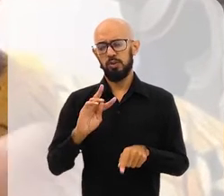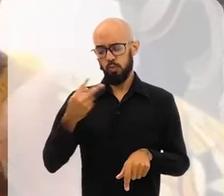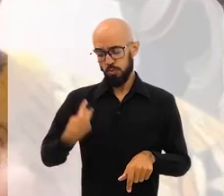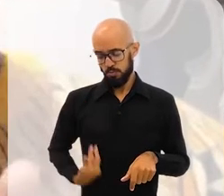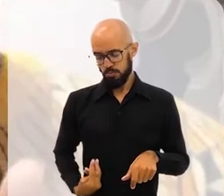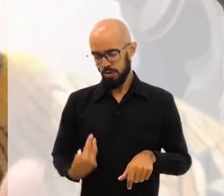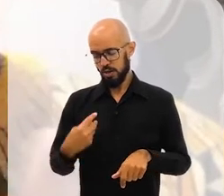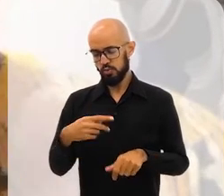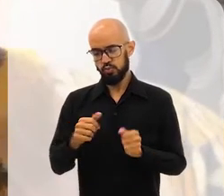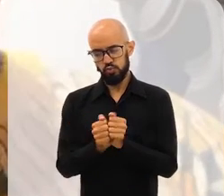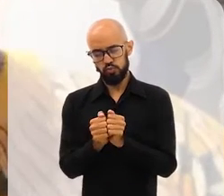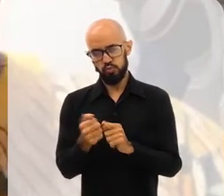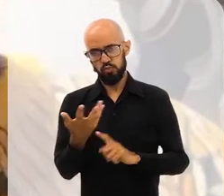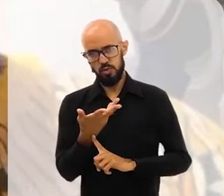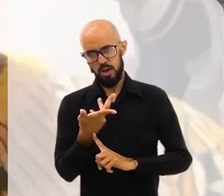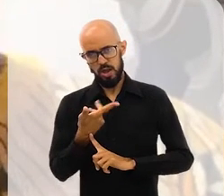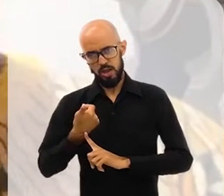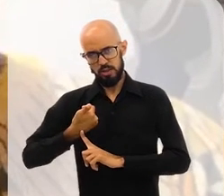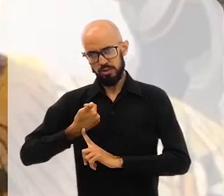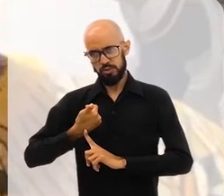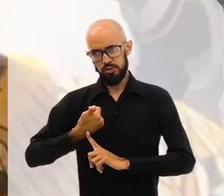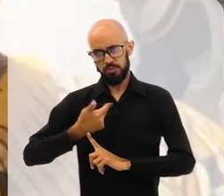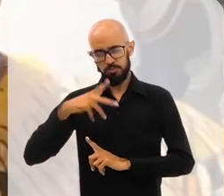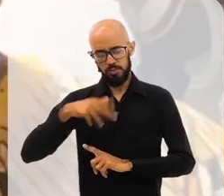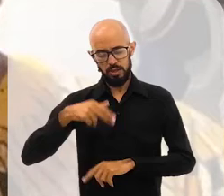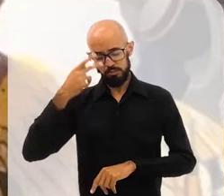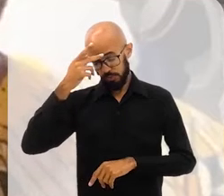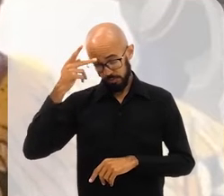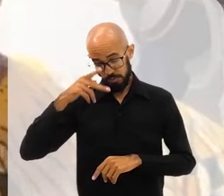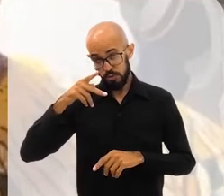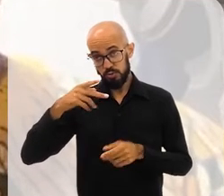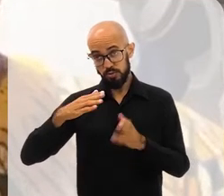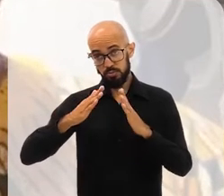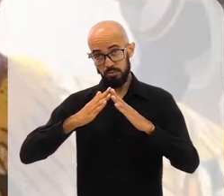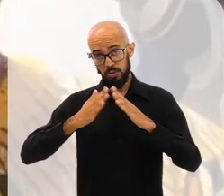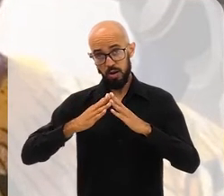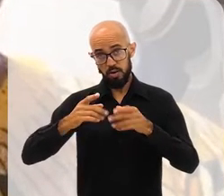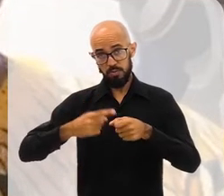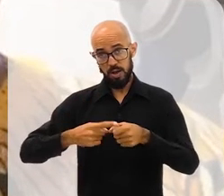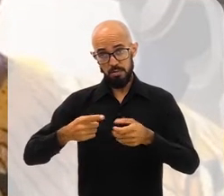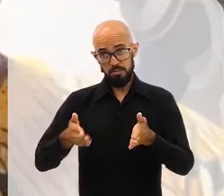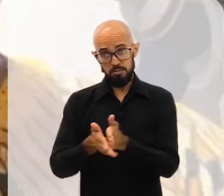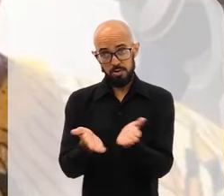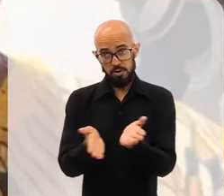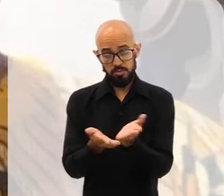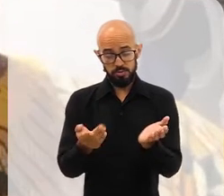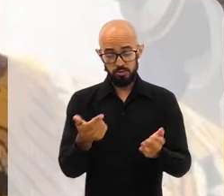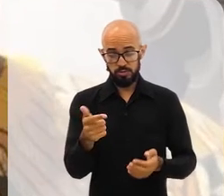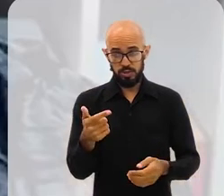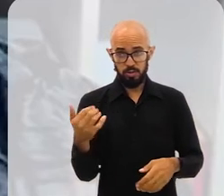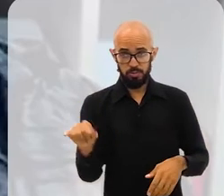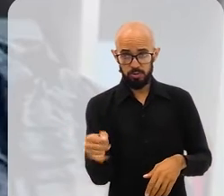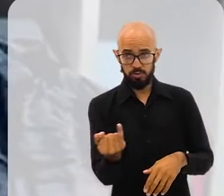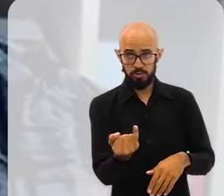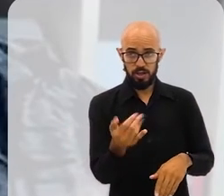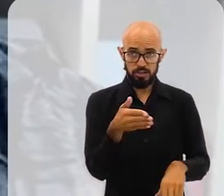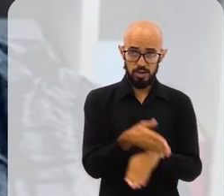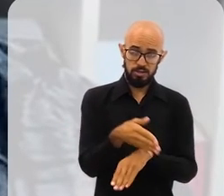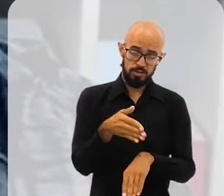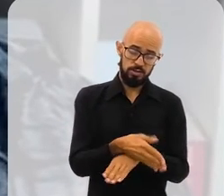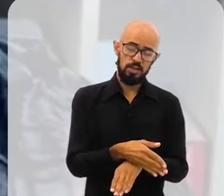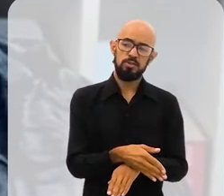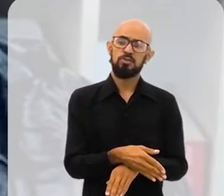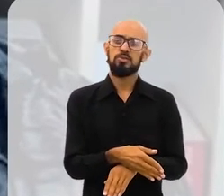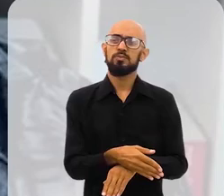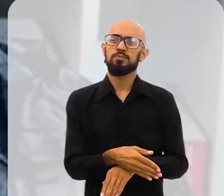ser humano com a arte mesmo quem está nas periferias não tem oportunidade